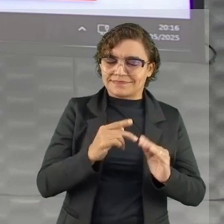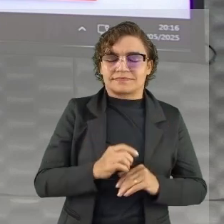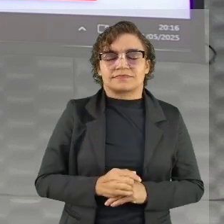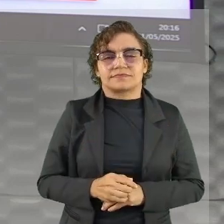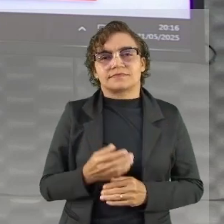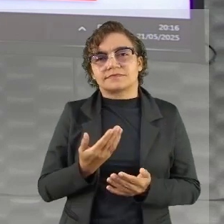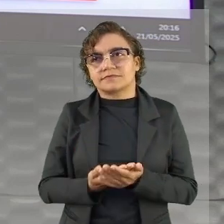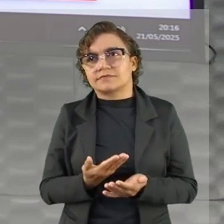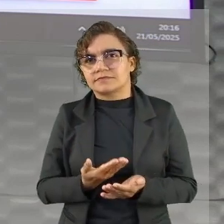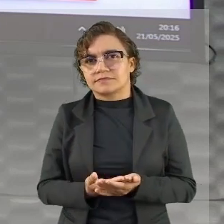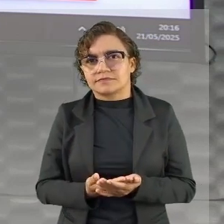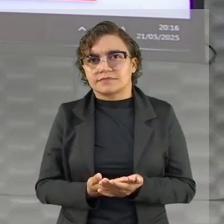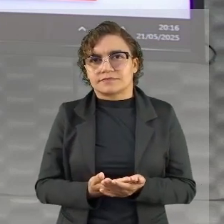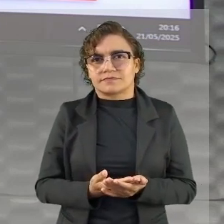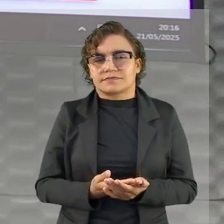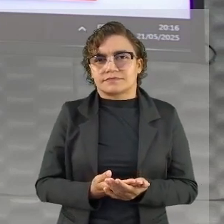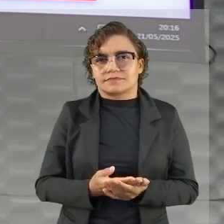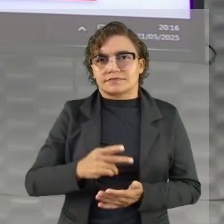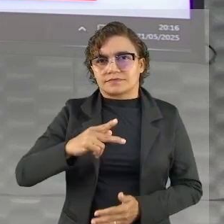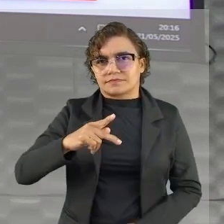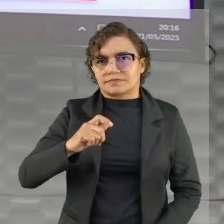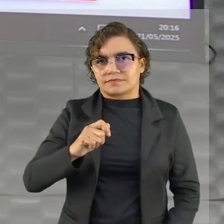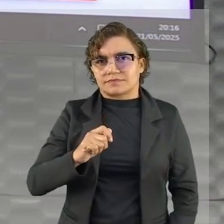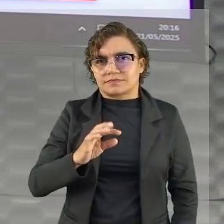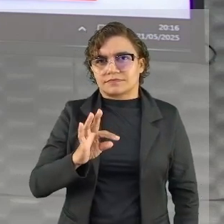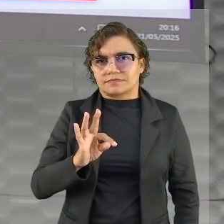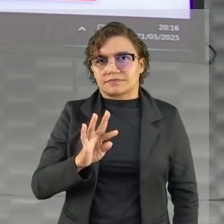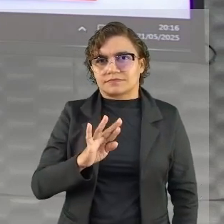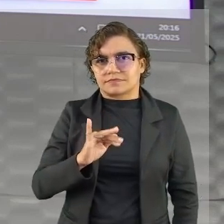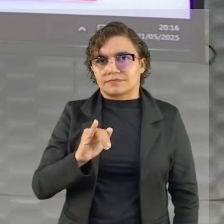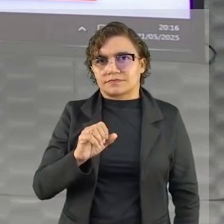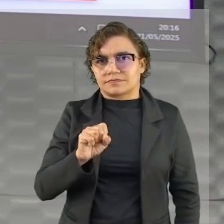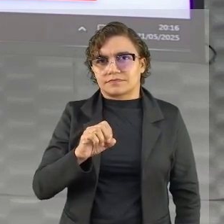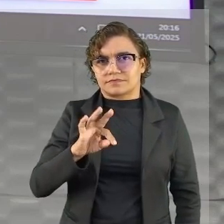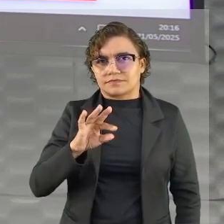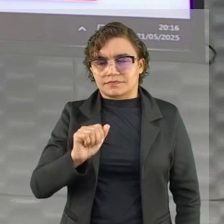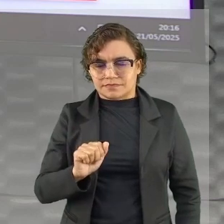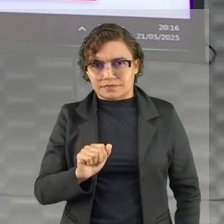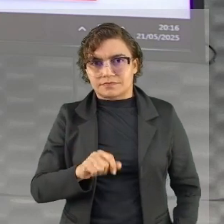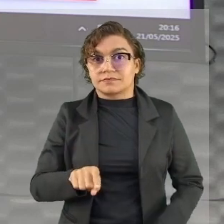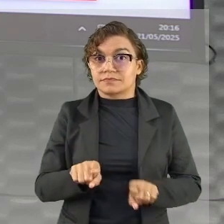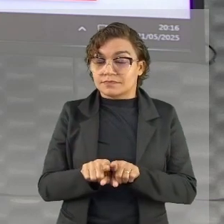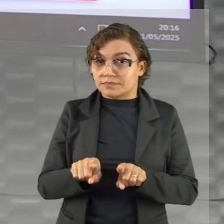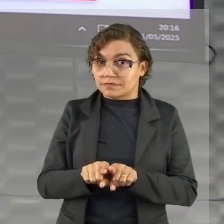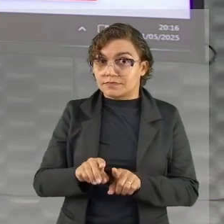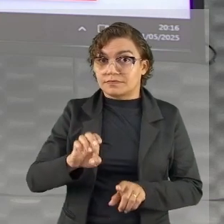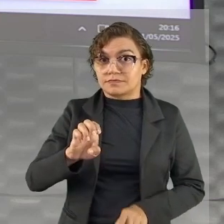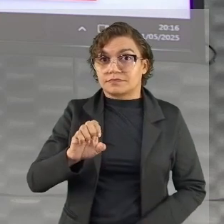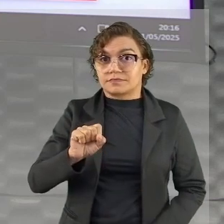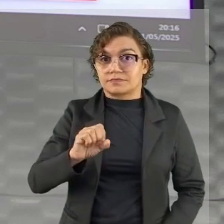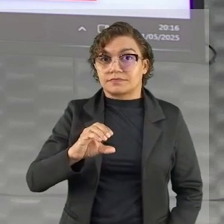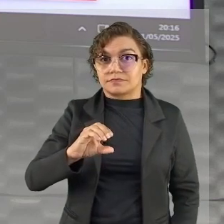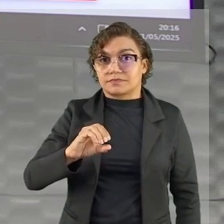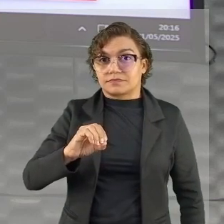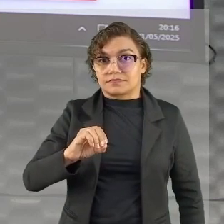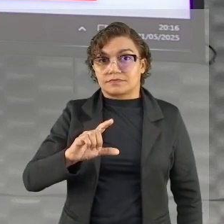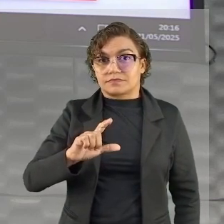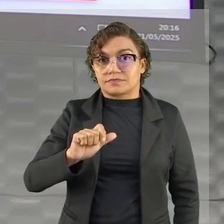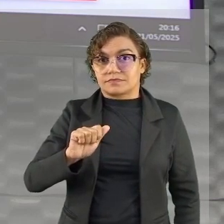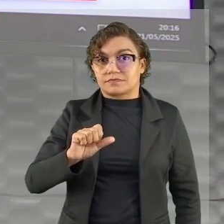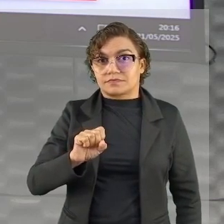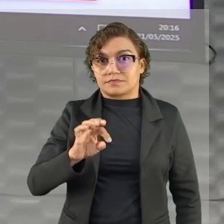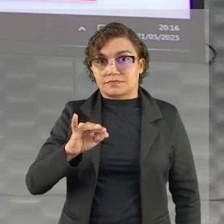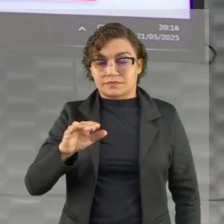Estudamos a patrística e estudamos também a escolástica. E